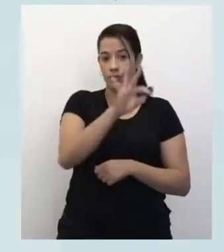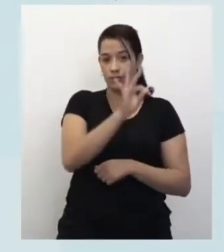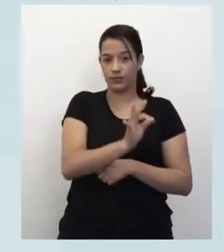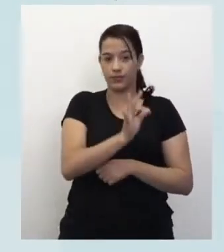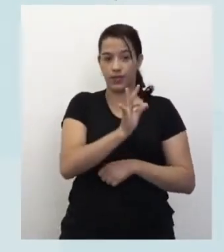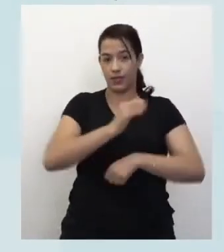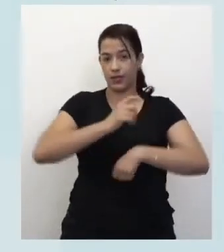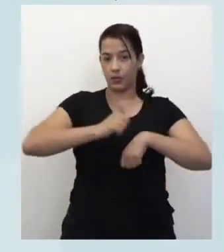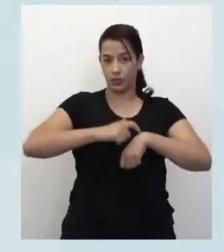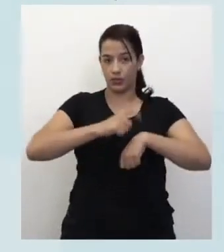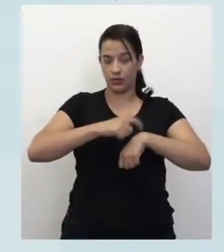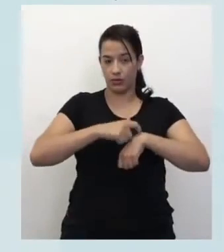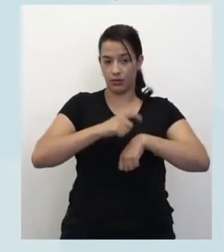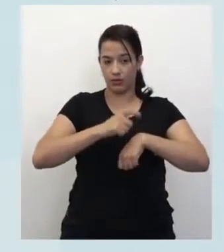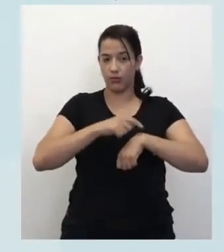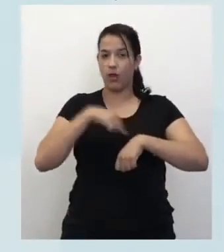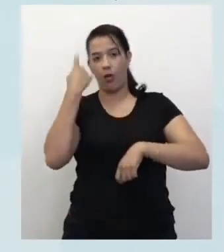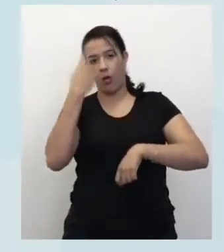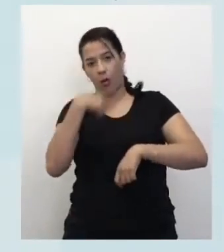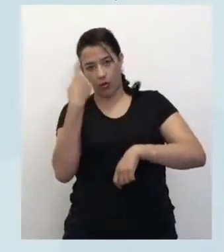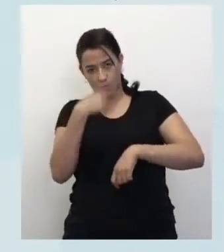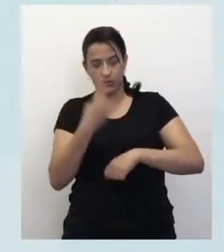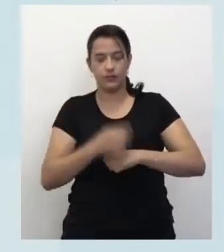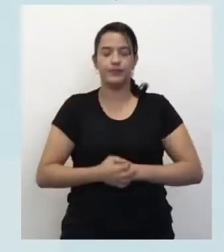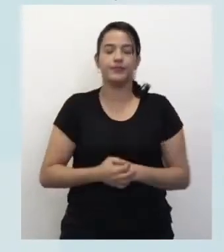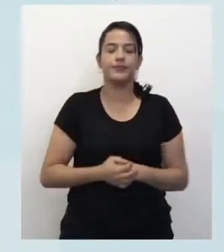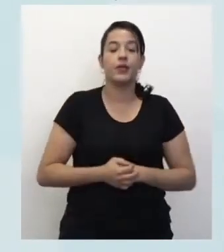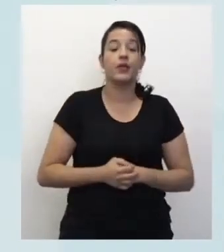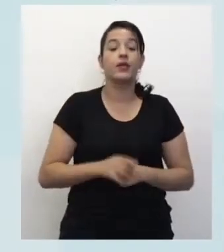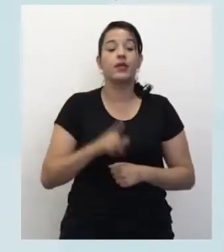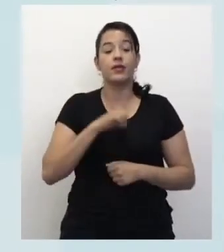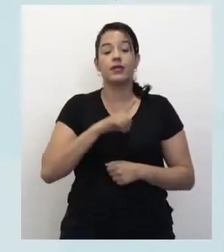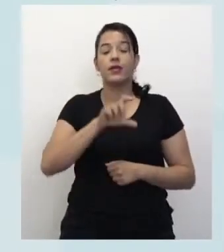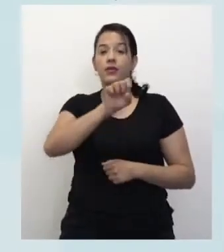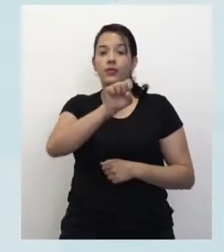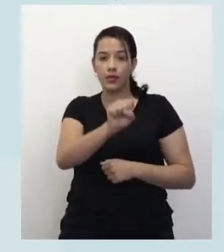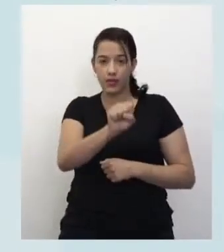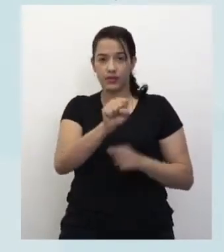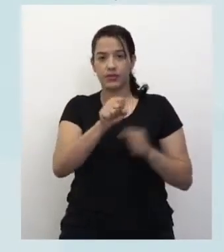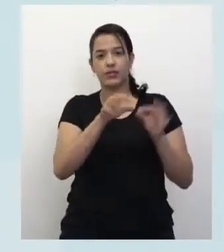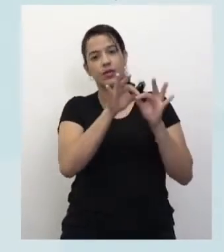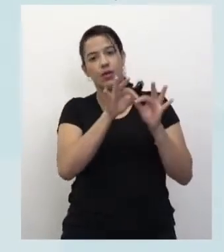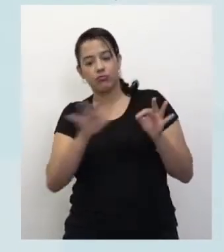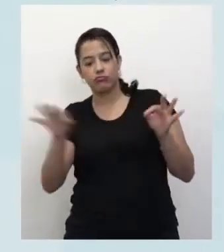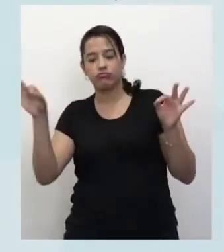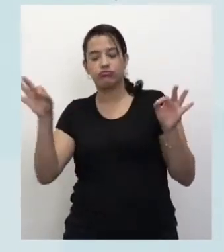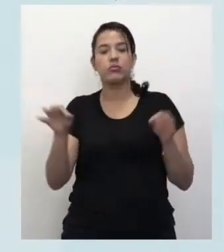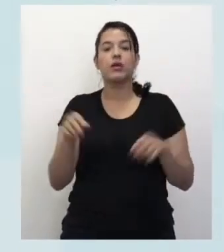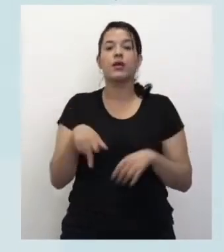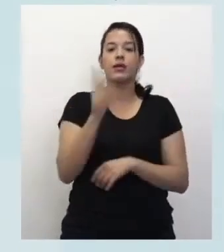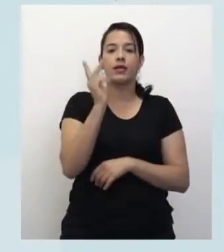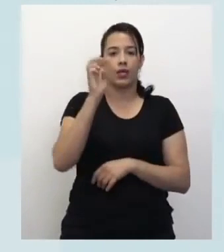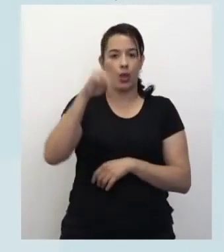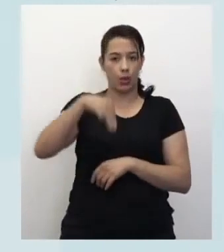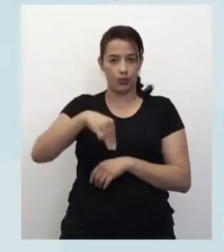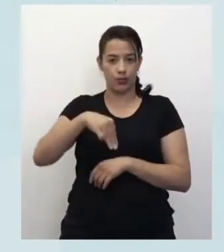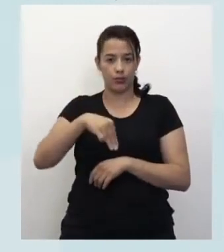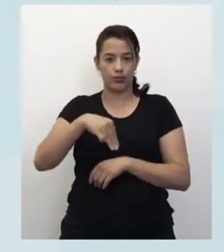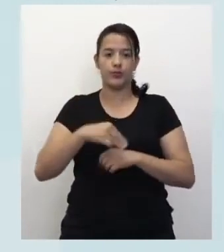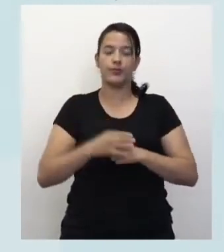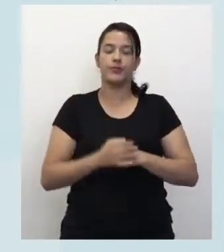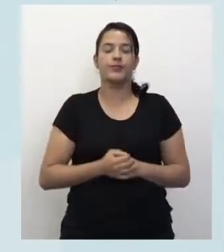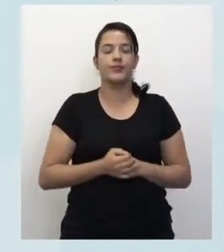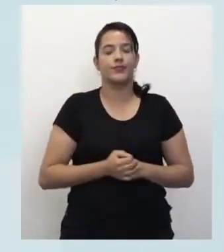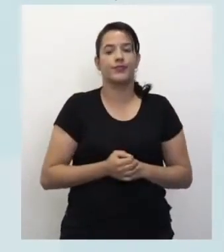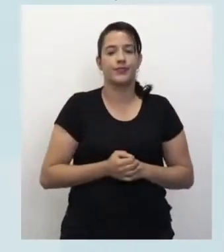é o tempo, esse H aqui, ó, em horas, e S, o espaço percorrido em física, né? A gente chamaria de espaço percorrido, mas a gente